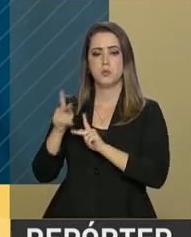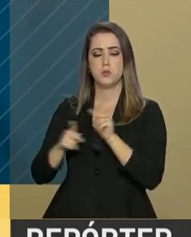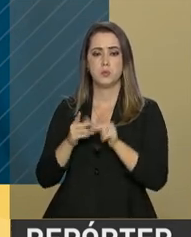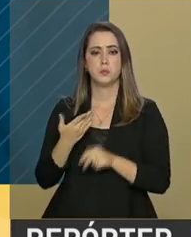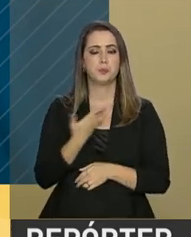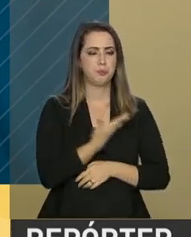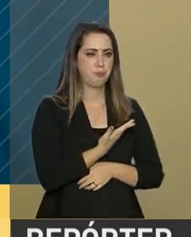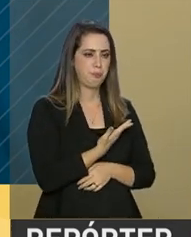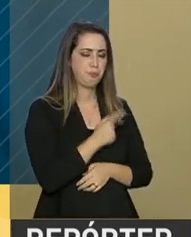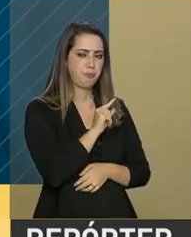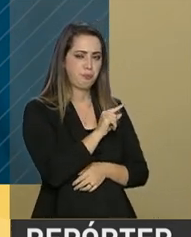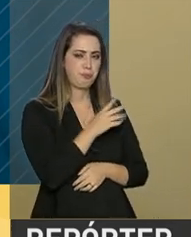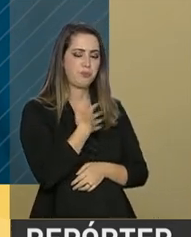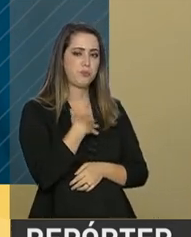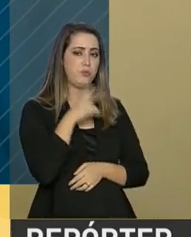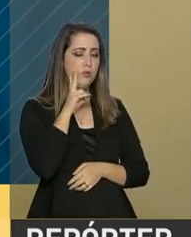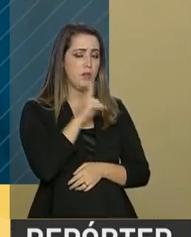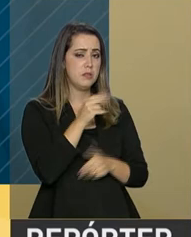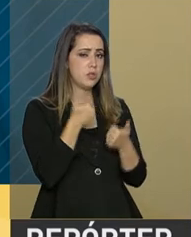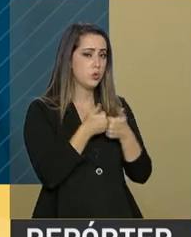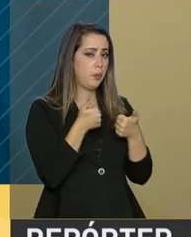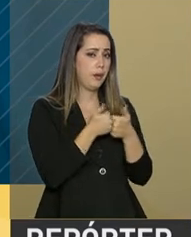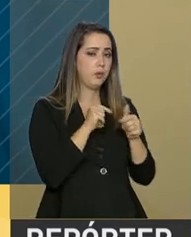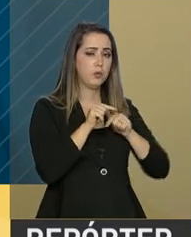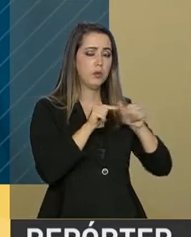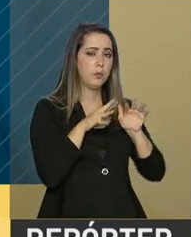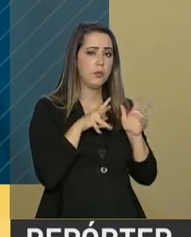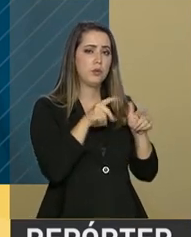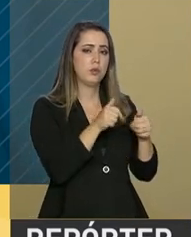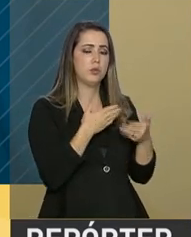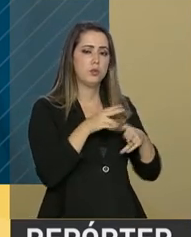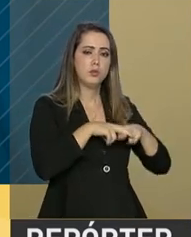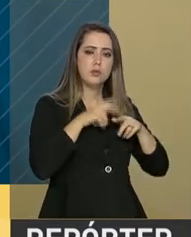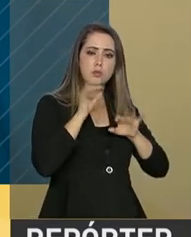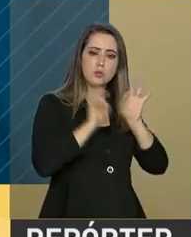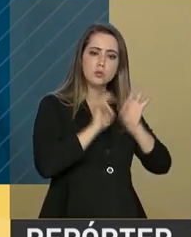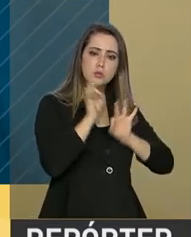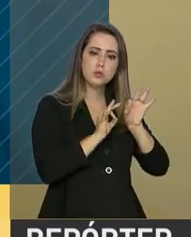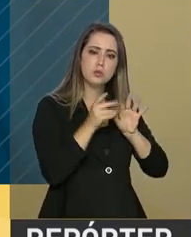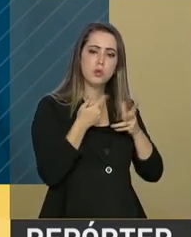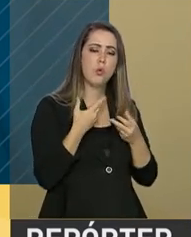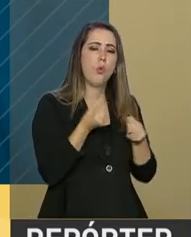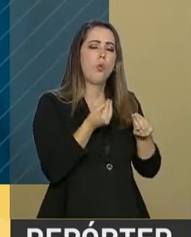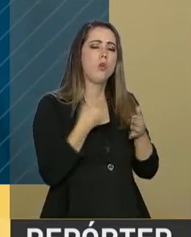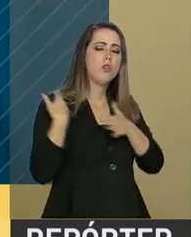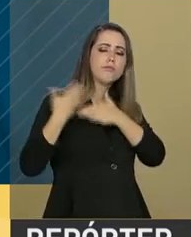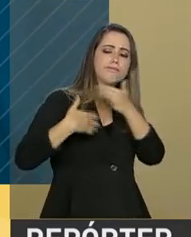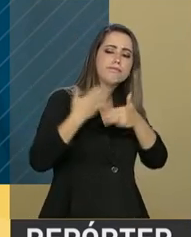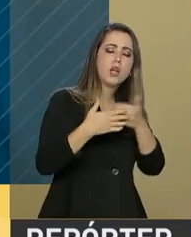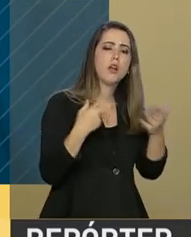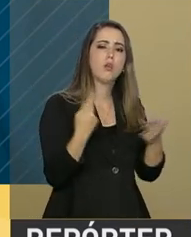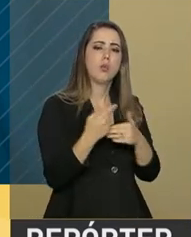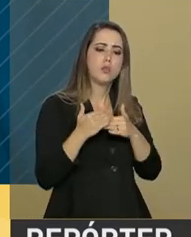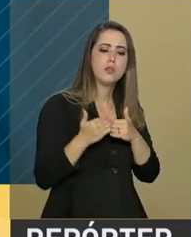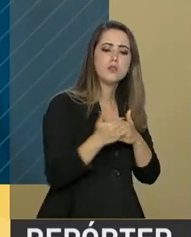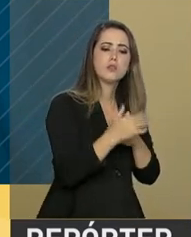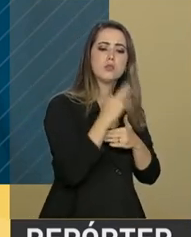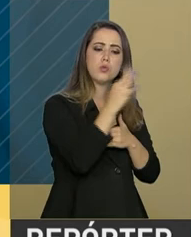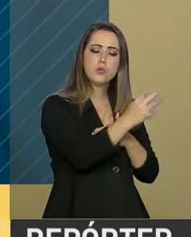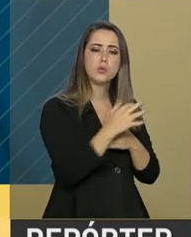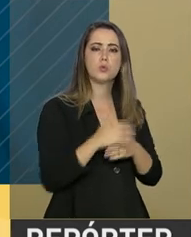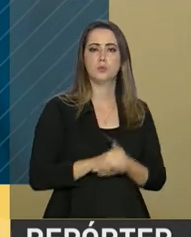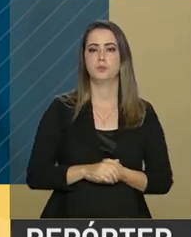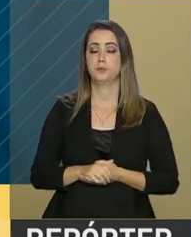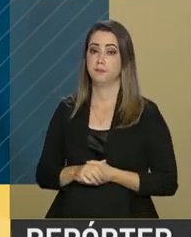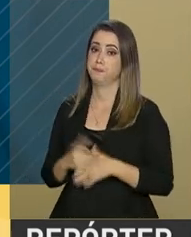o senhor que acompanha de perto todo esse trabalho por aí falando inclusive de ações estruturantes o que deve ficar de legado para o estado do rio